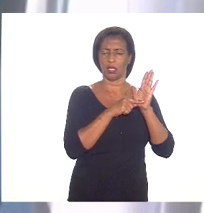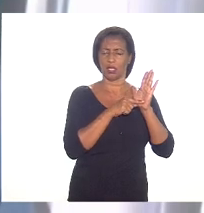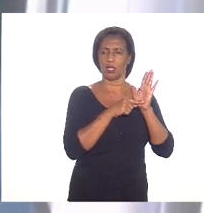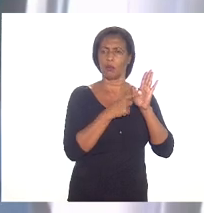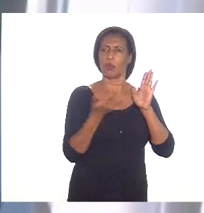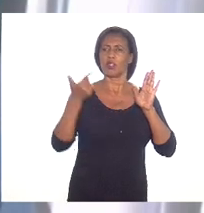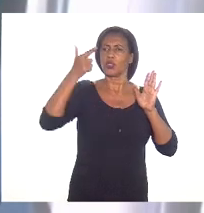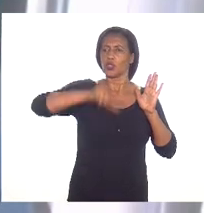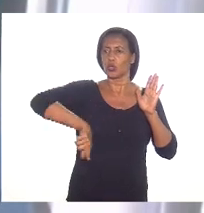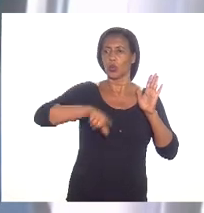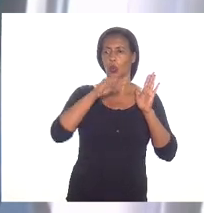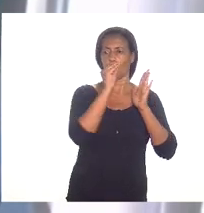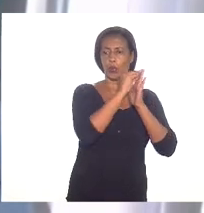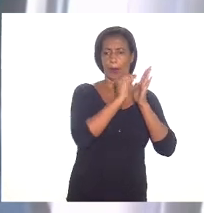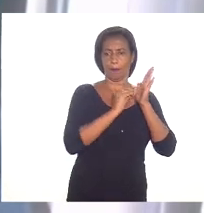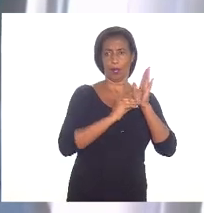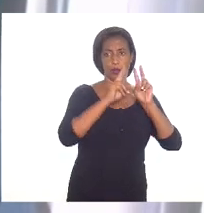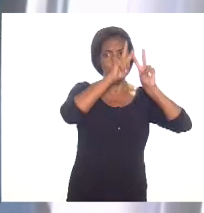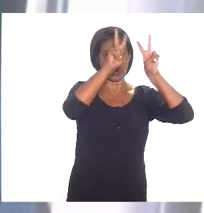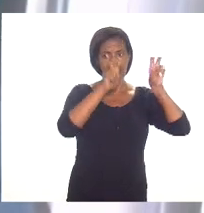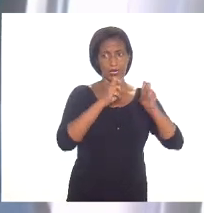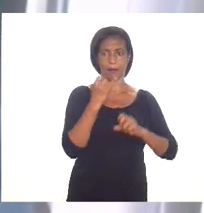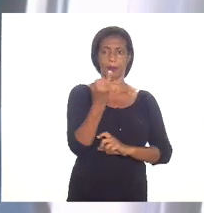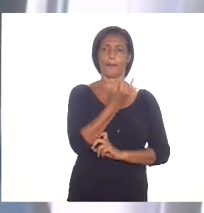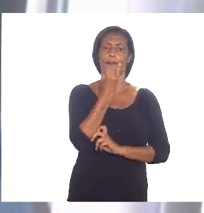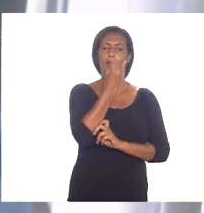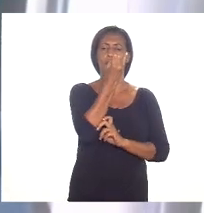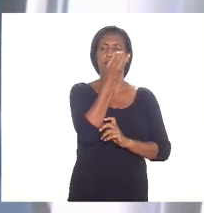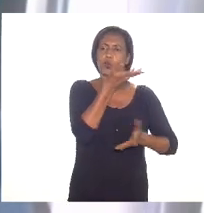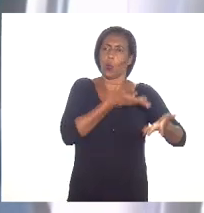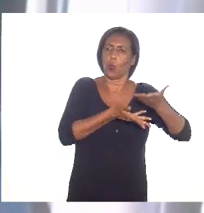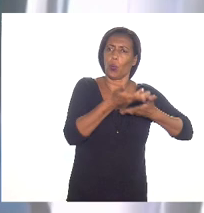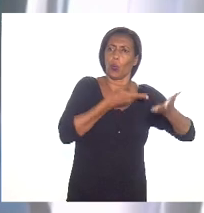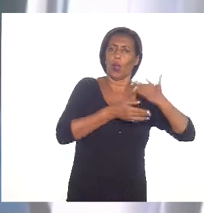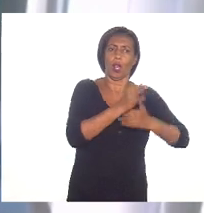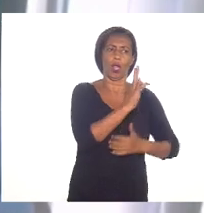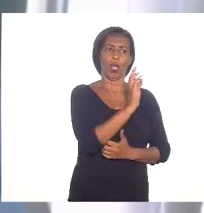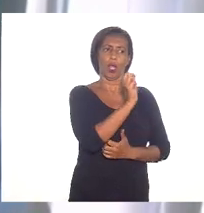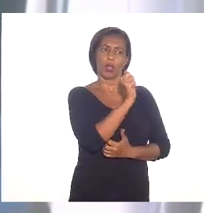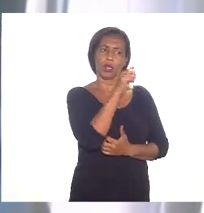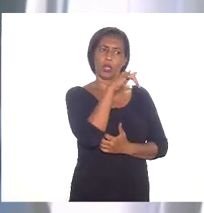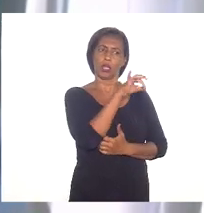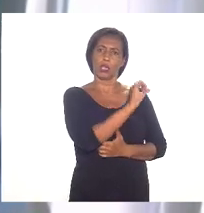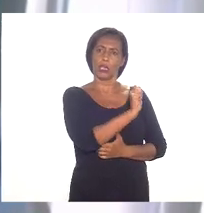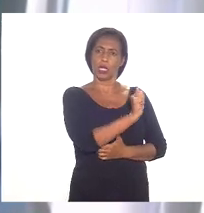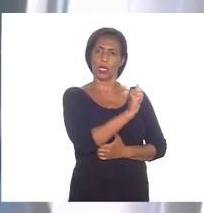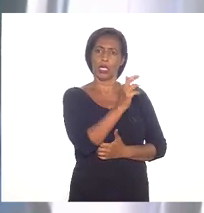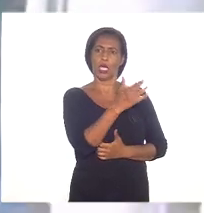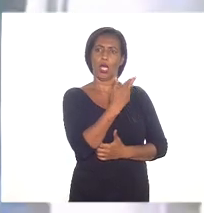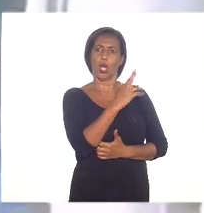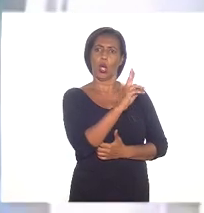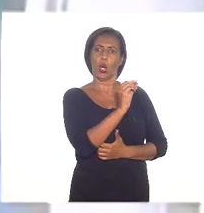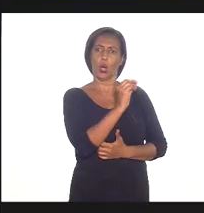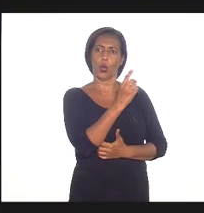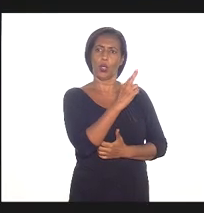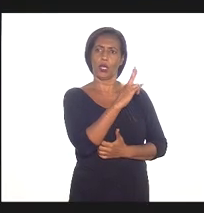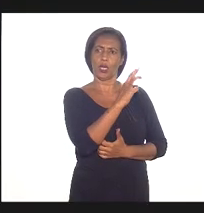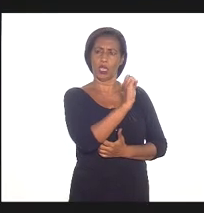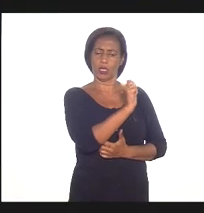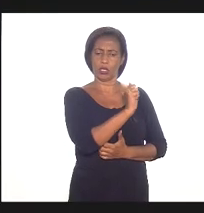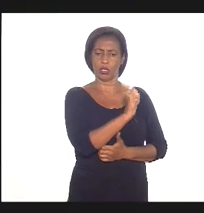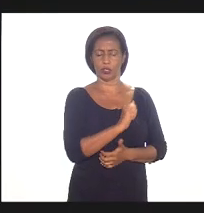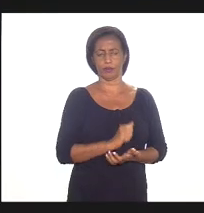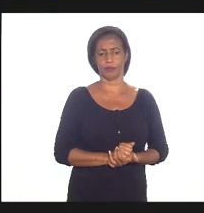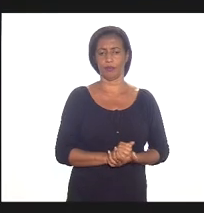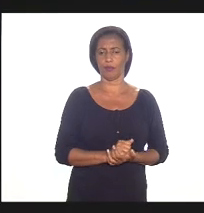pauta novamente, que é um tema importante, e contou com a participação da deputada Tânia Rodrigues, que é uma veterana companheira nossa aqui. Então, só que